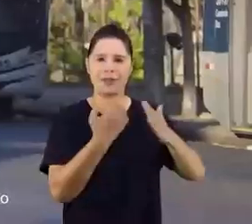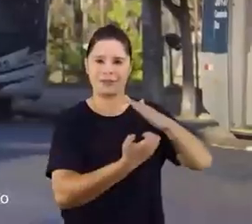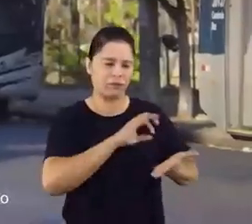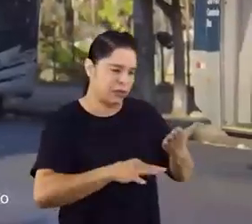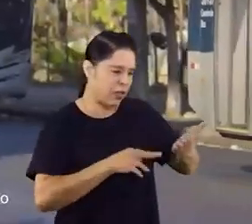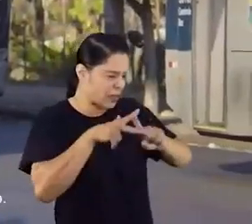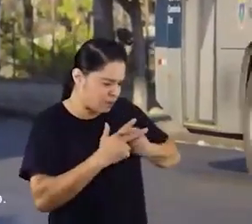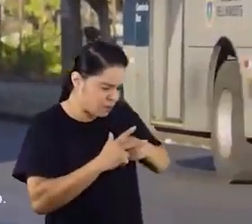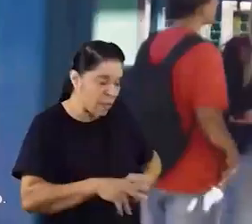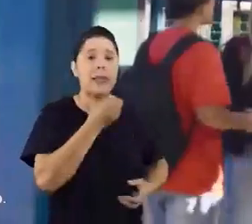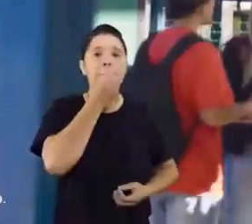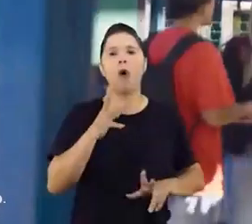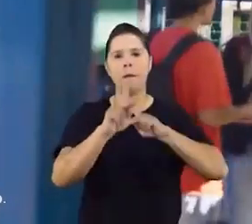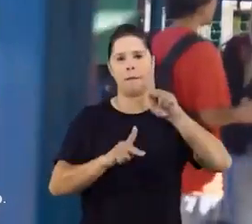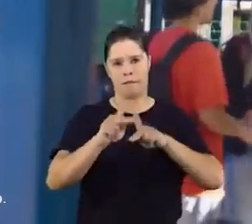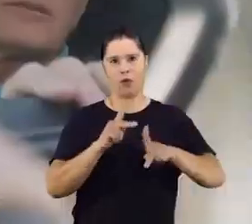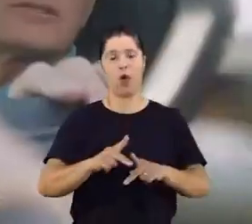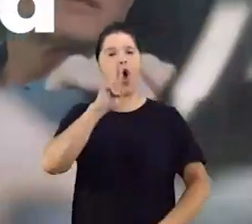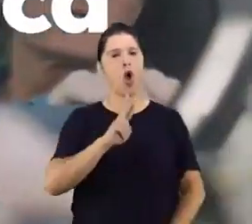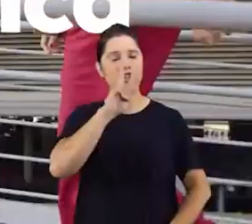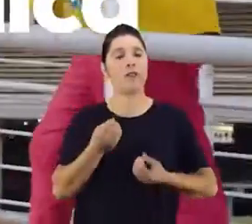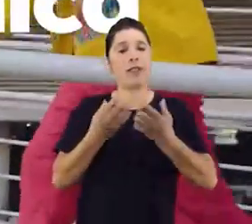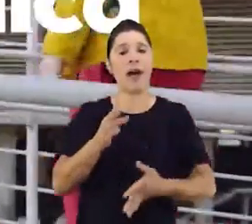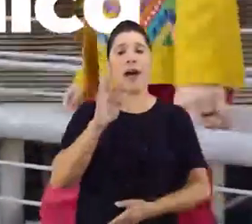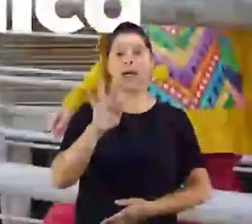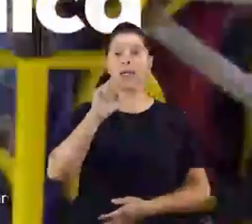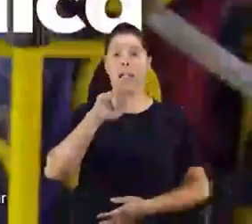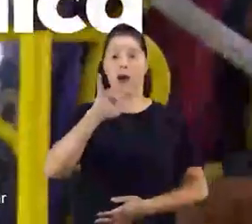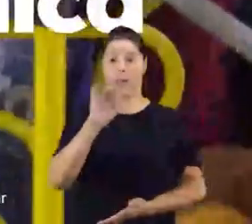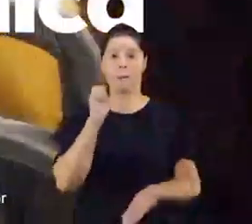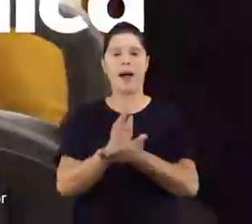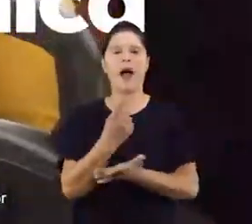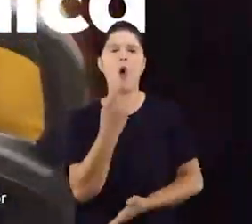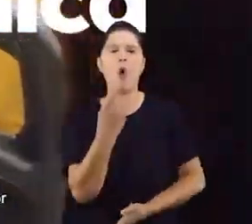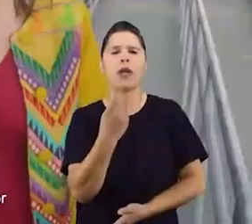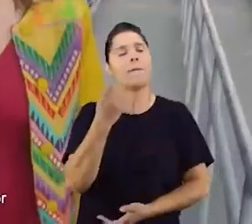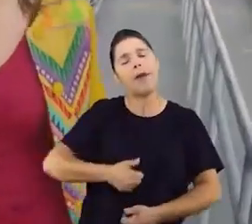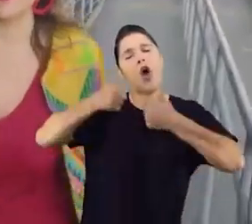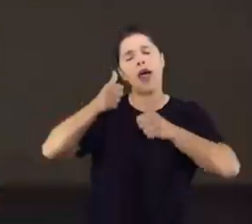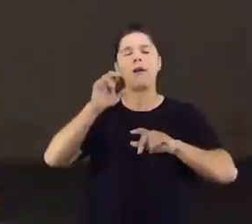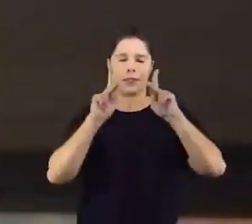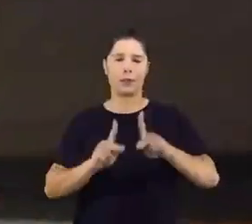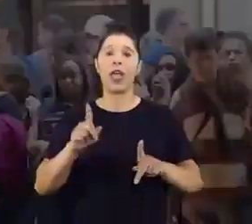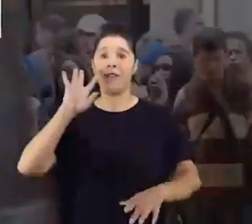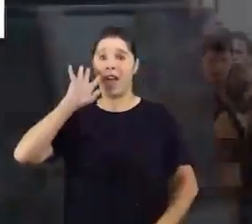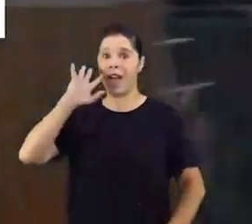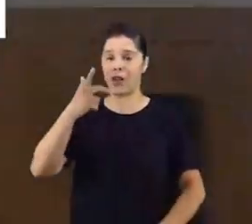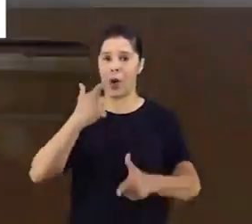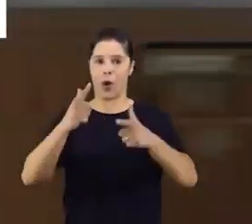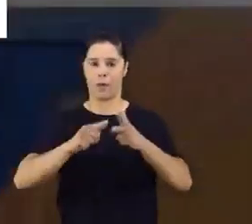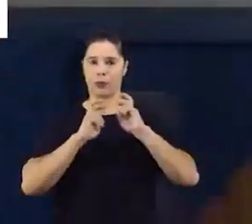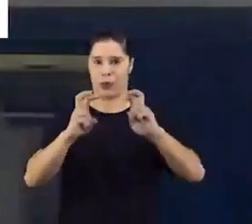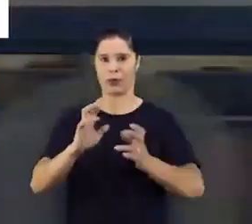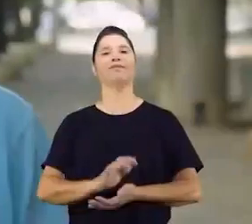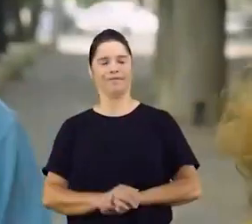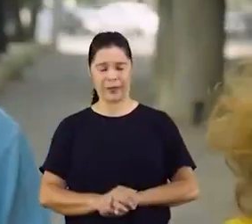transporte vai ser revisto para ser bom de verdade para o povo. O Rogério vai garantir a tarifa única para não pesar o bolso do trabalhador. E vai resolver o problema do metrô de uma